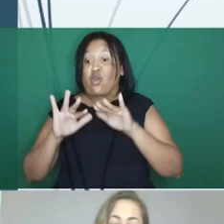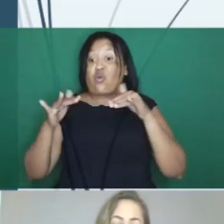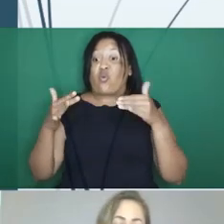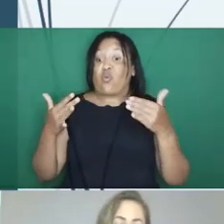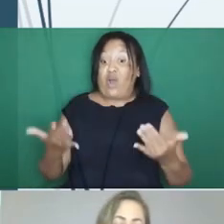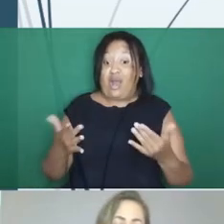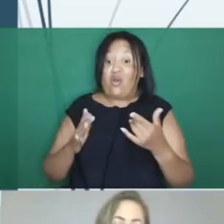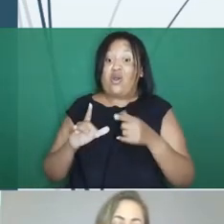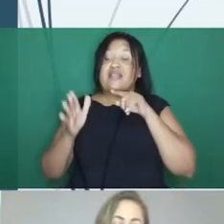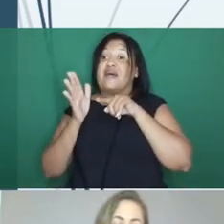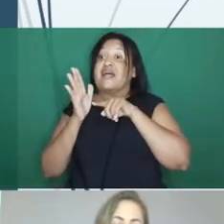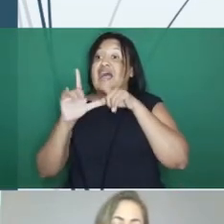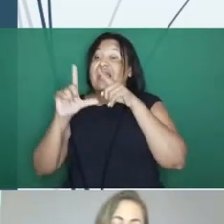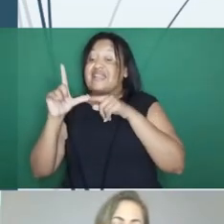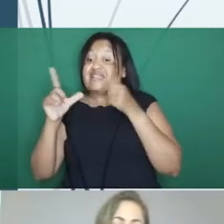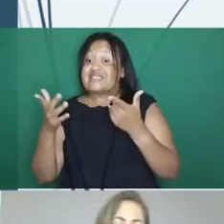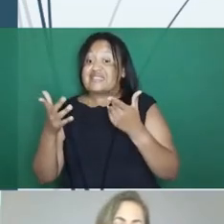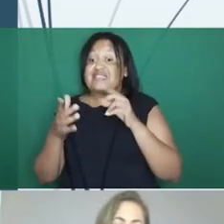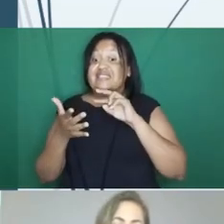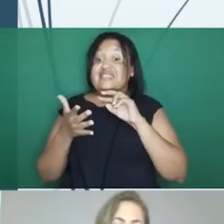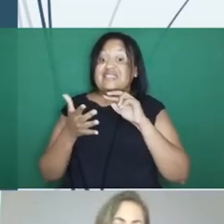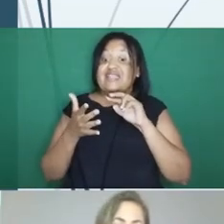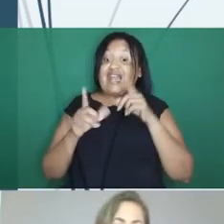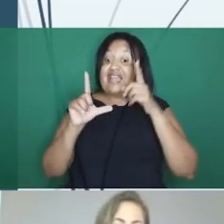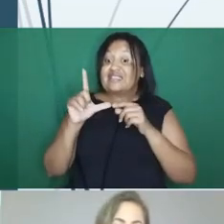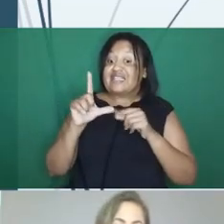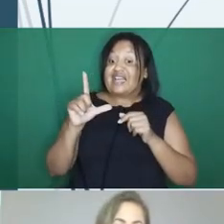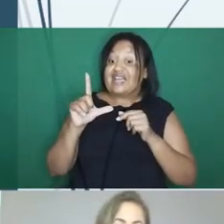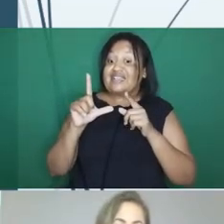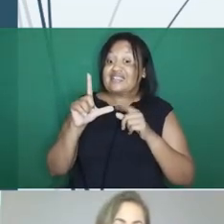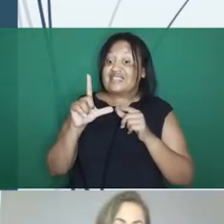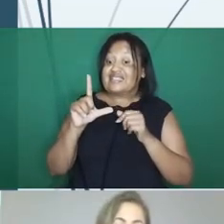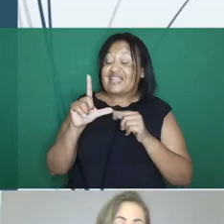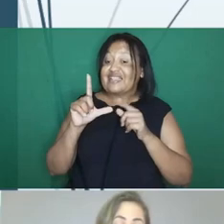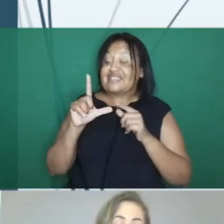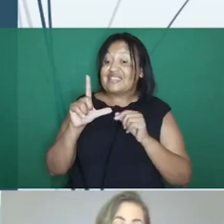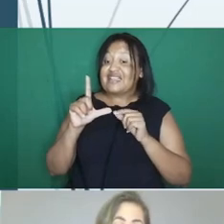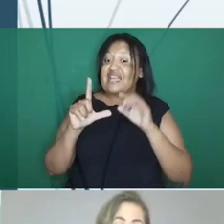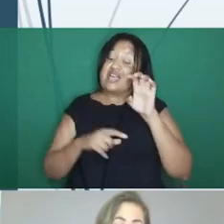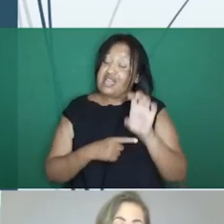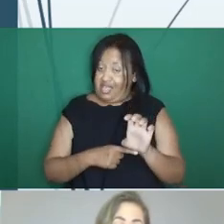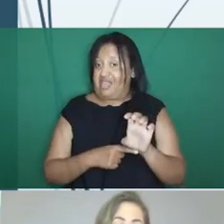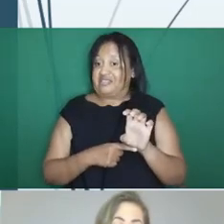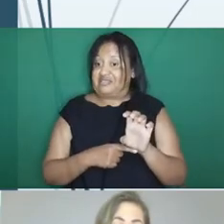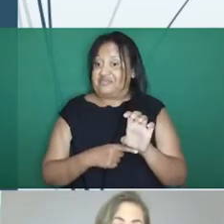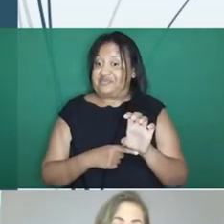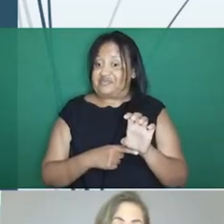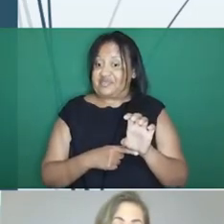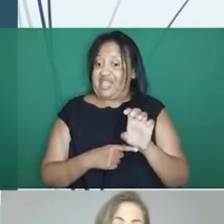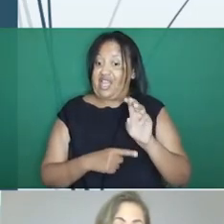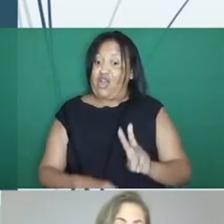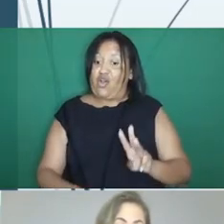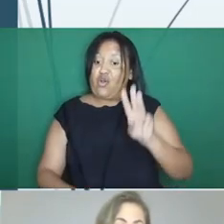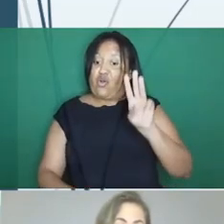alternativa que dá conta aí gente Dessa forma verbal letra letra é não é isso right